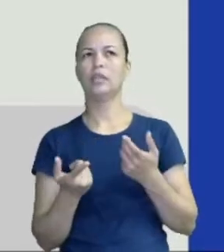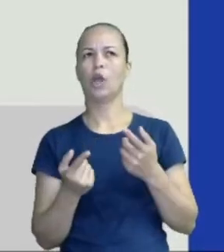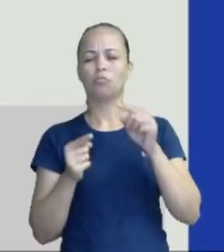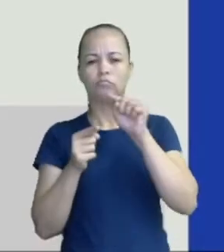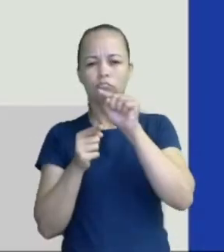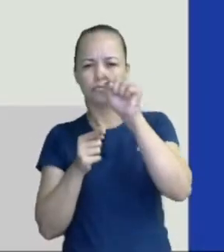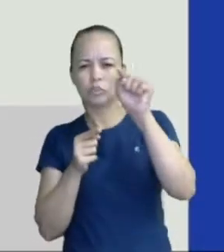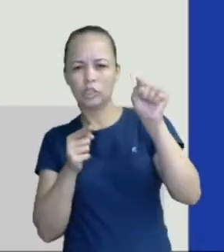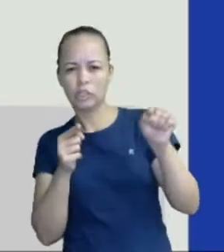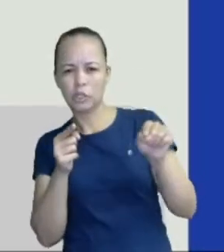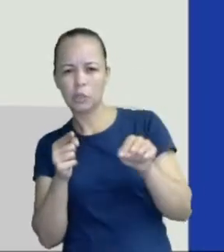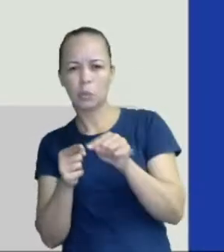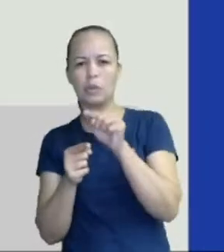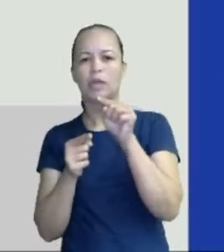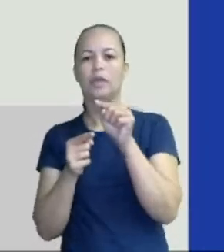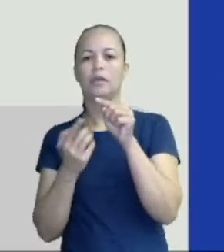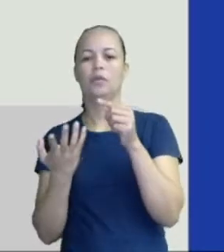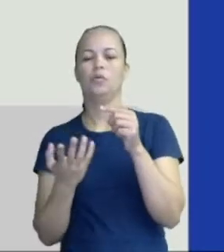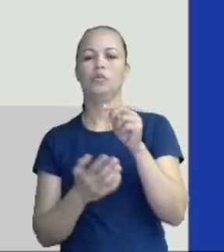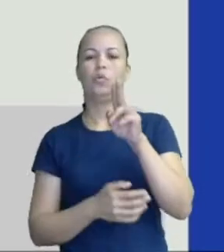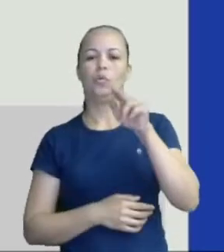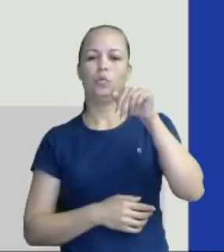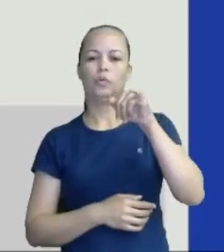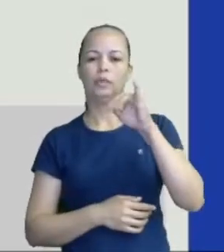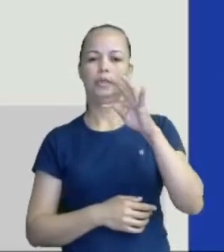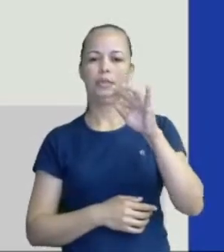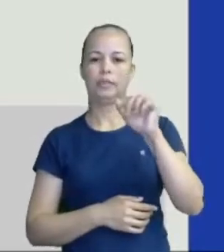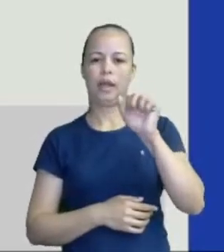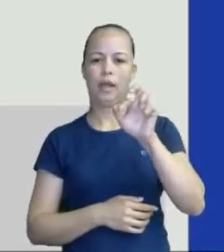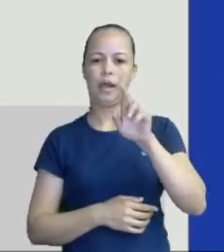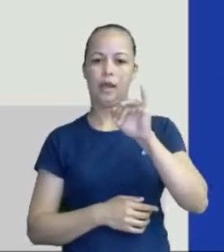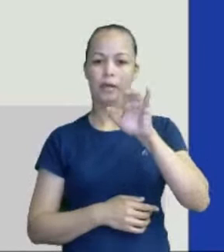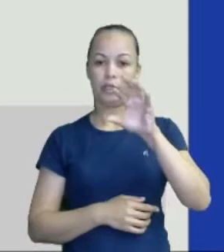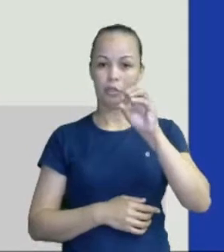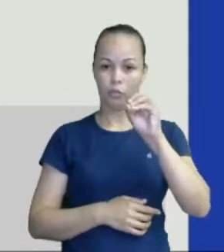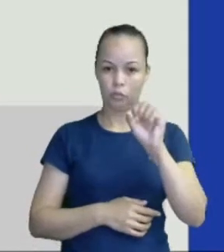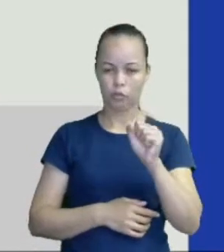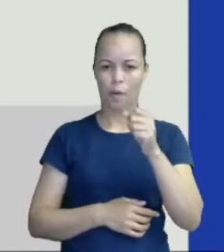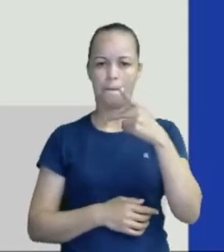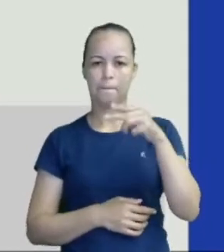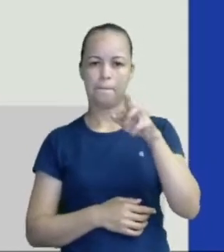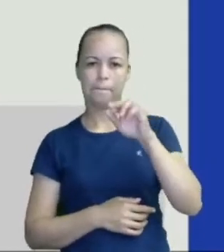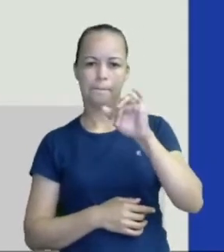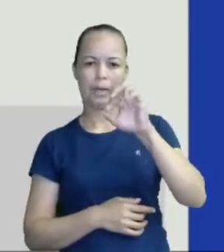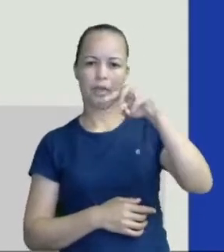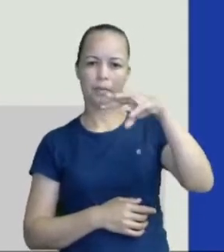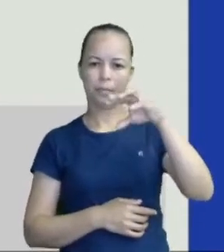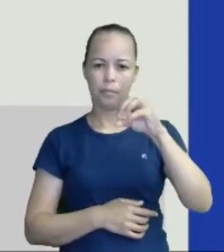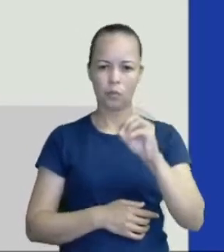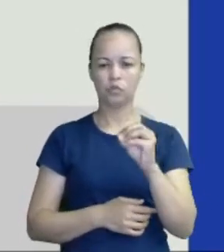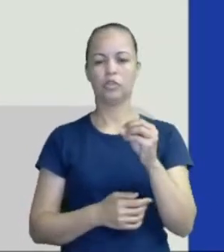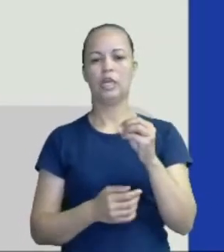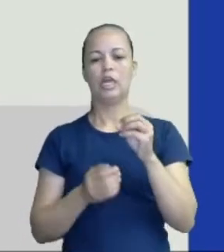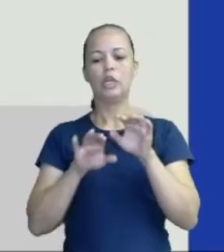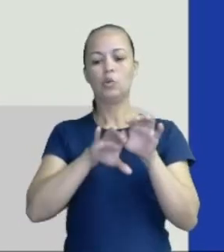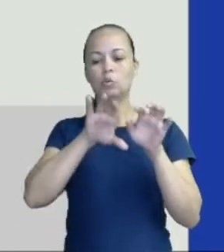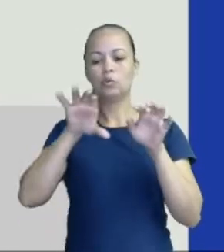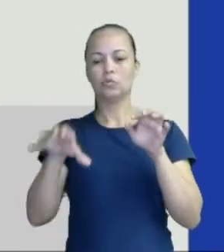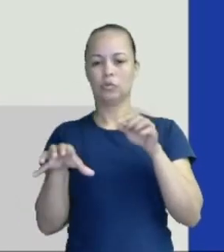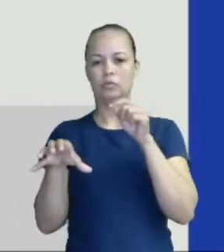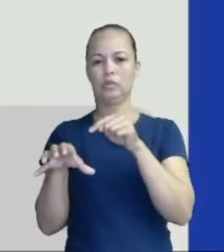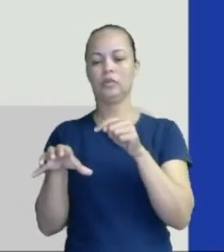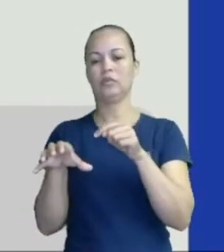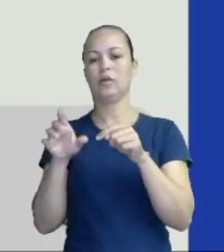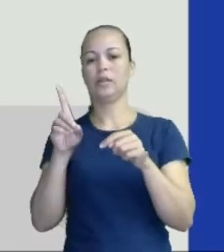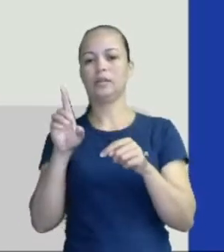circulei os unitários, primos, e o que sobraram foram as